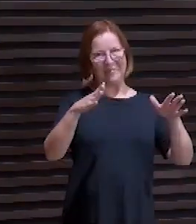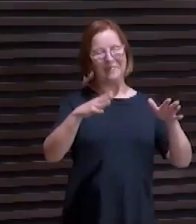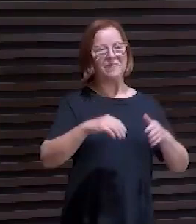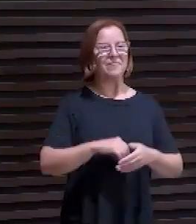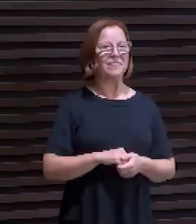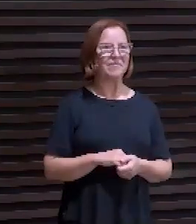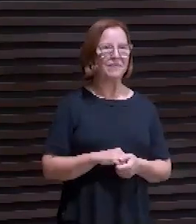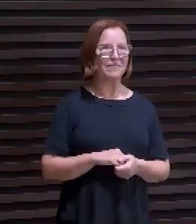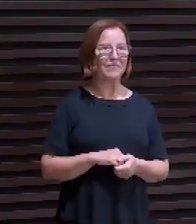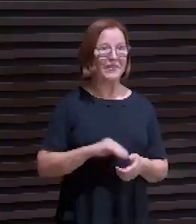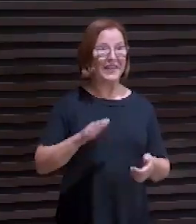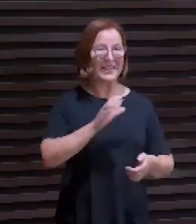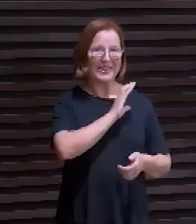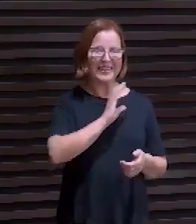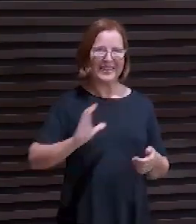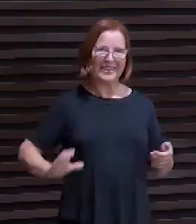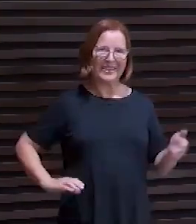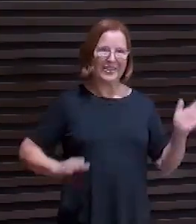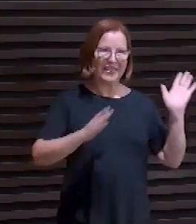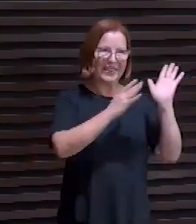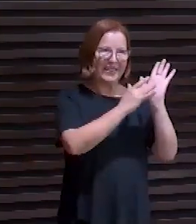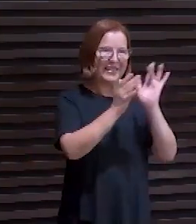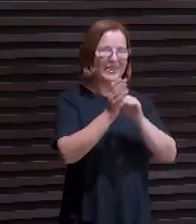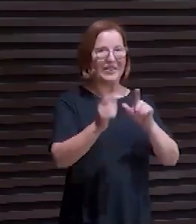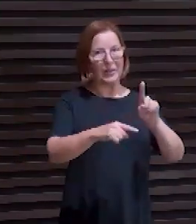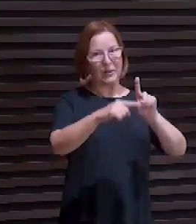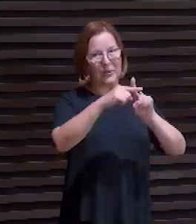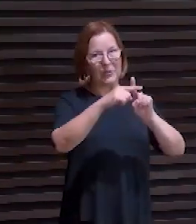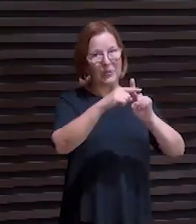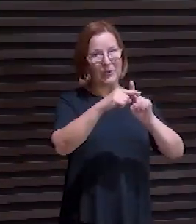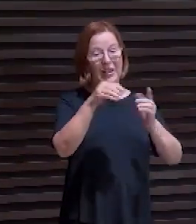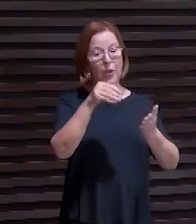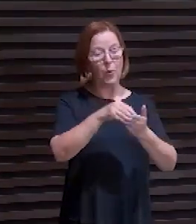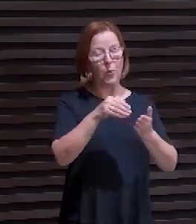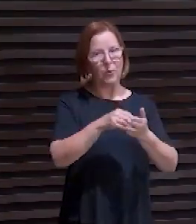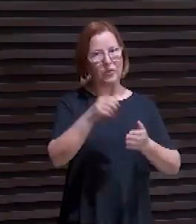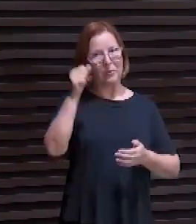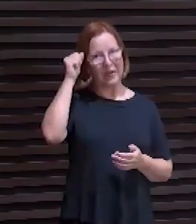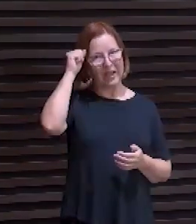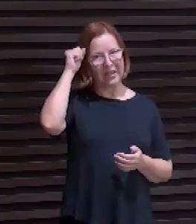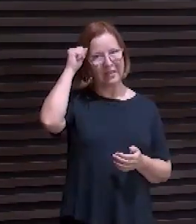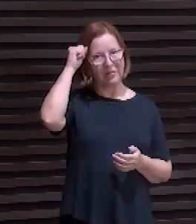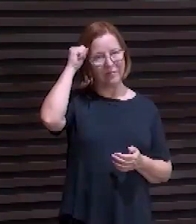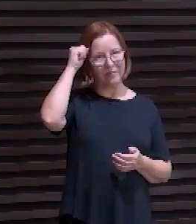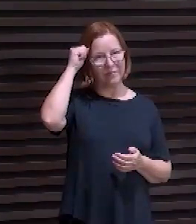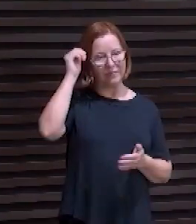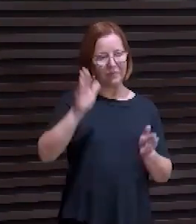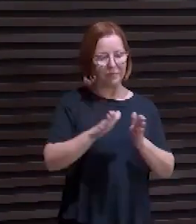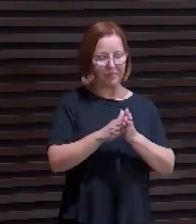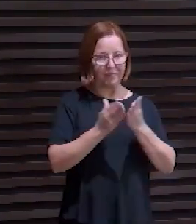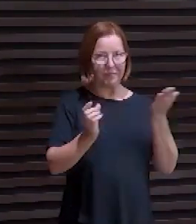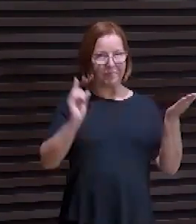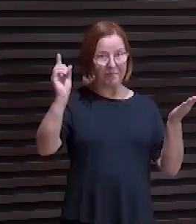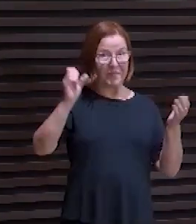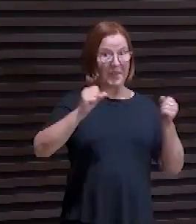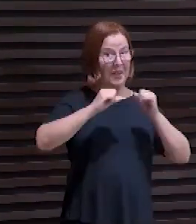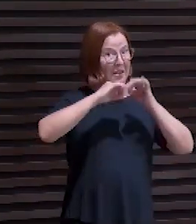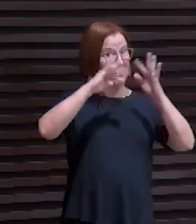Então, Cristo Jesus na cruz, ele é o último Adão. A Bíblia é muito clara em dizer